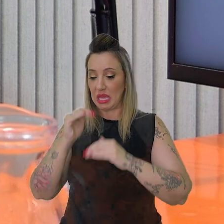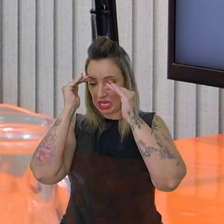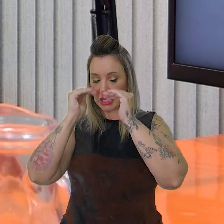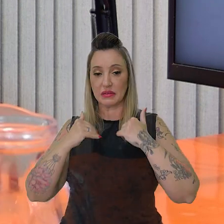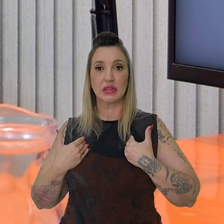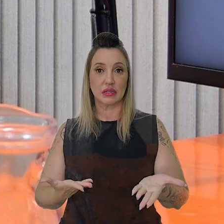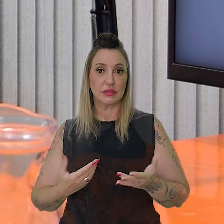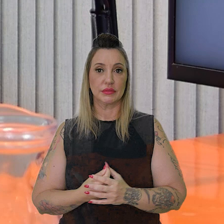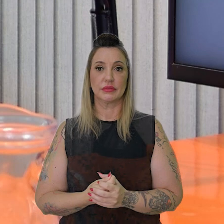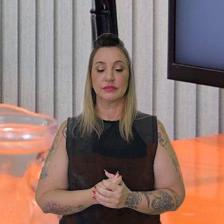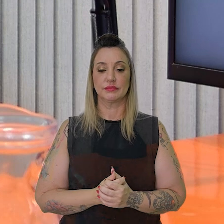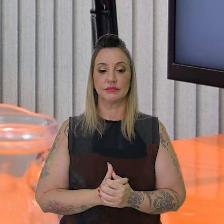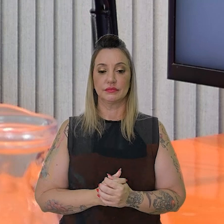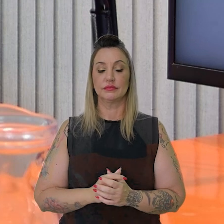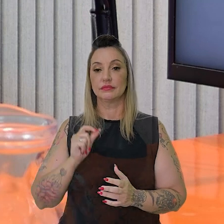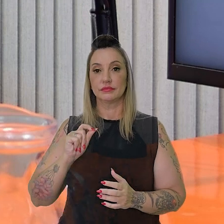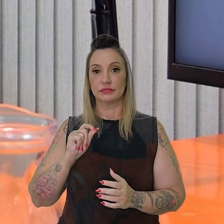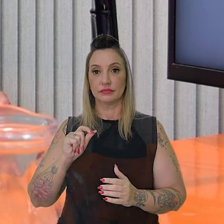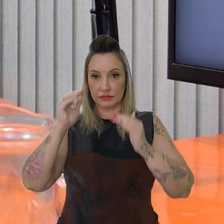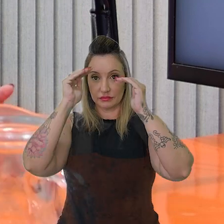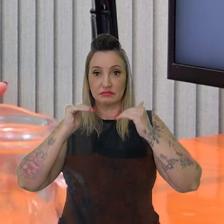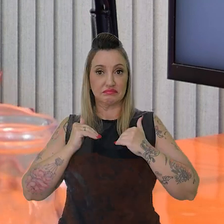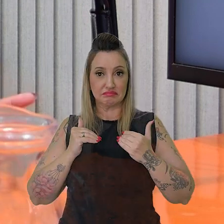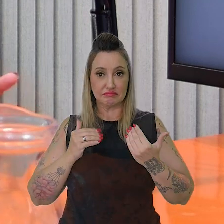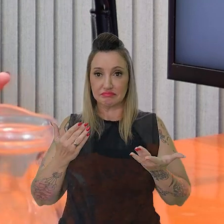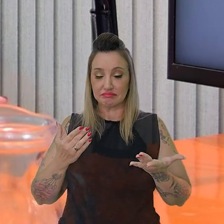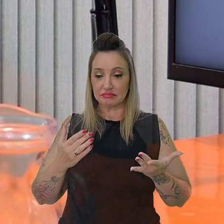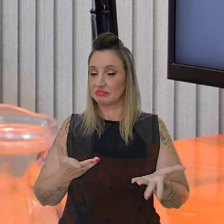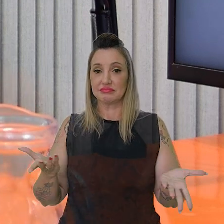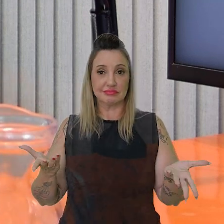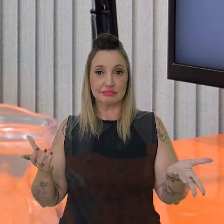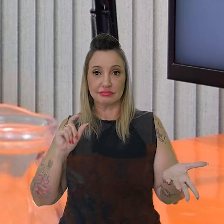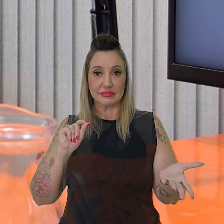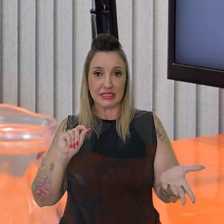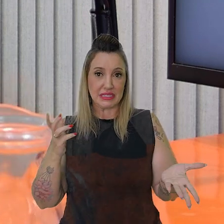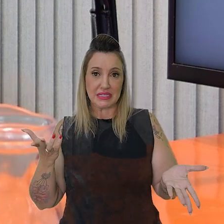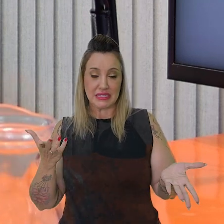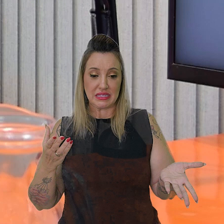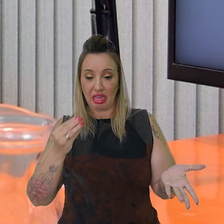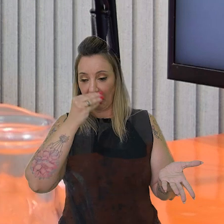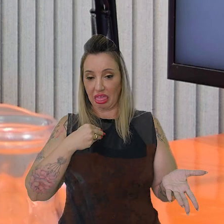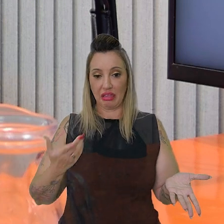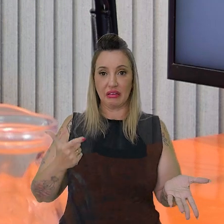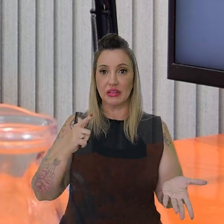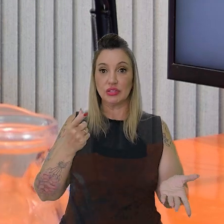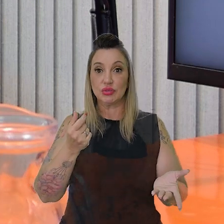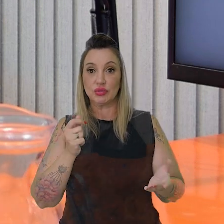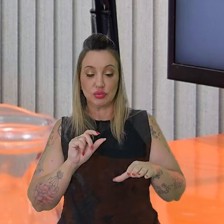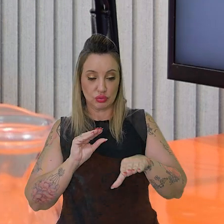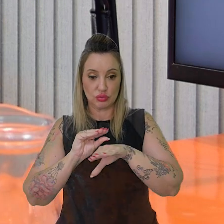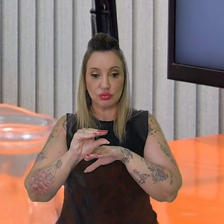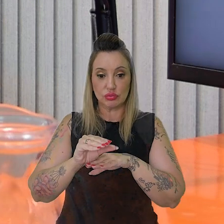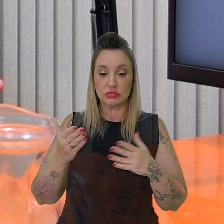quem vai me ouvir quem vai me dar voz quem vai me escutar uhum né porque eu eu ainda não tenho um